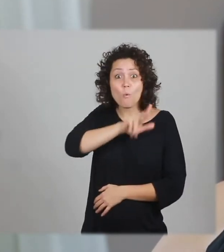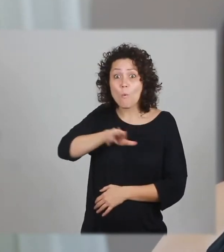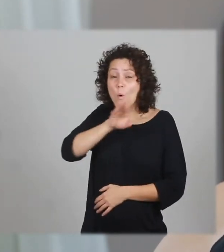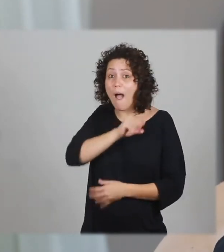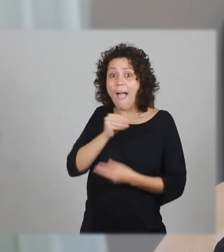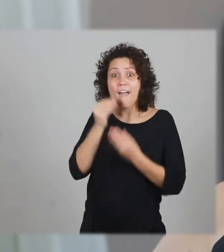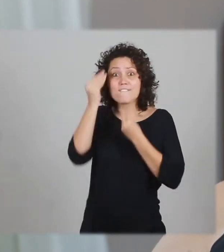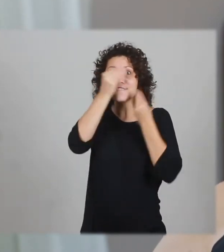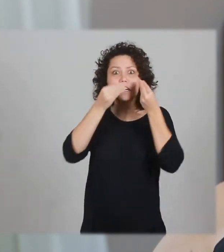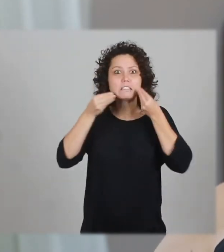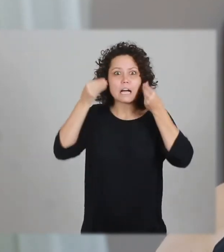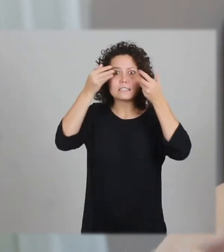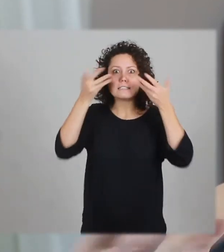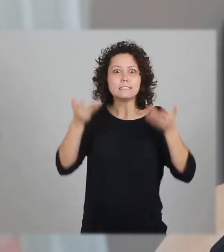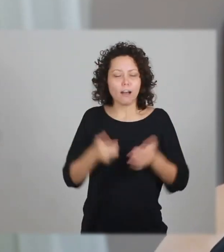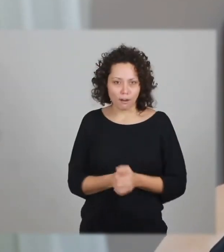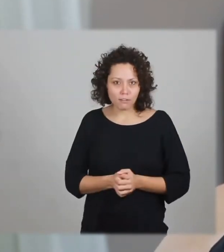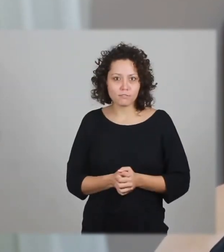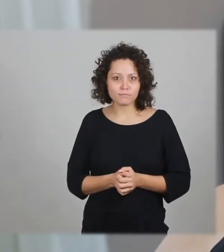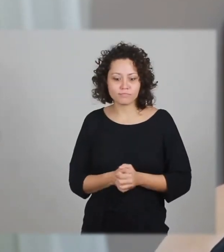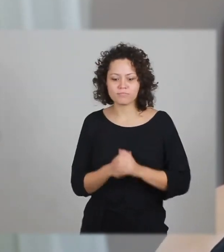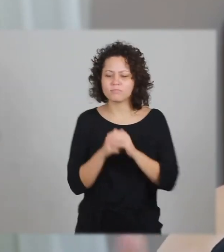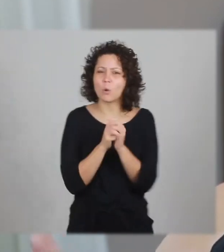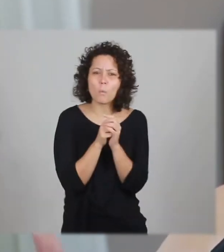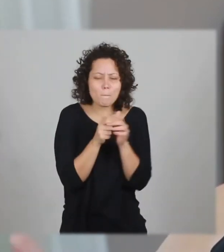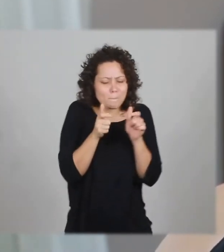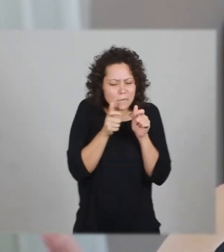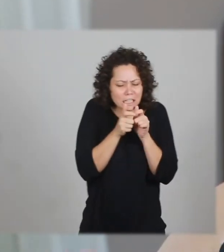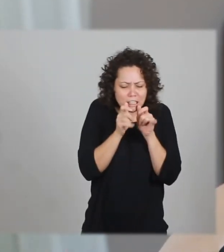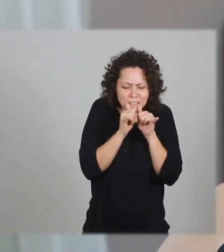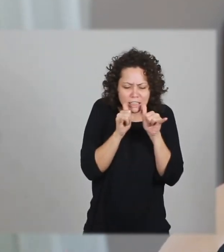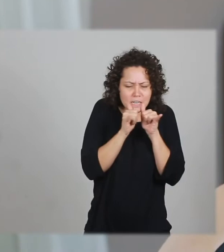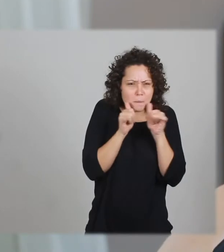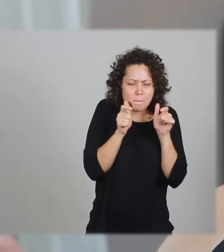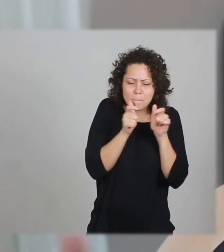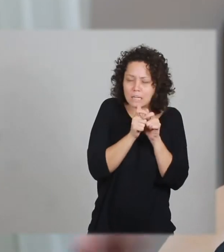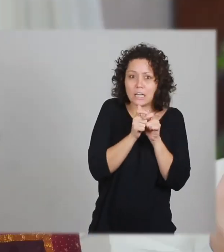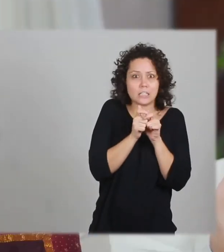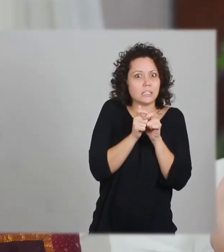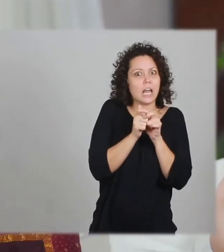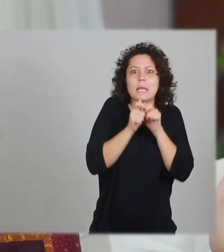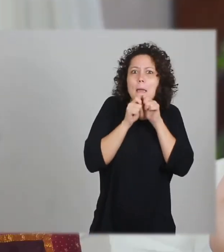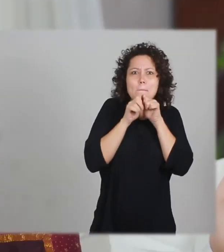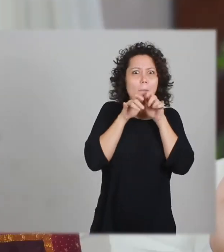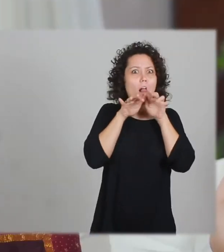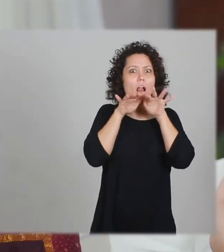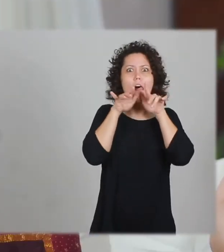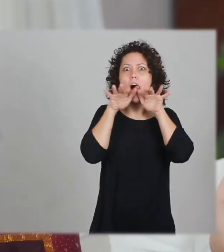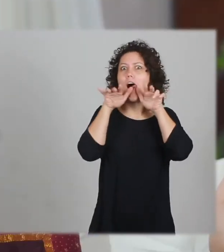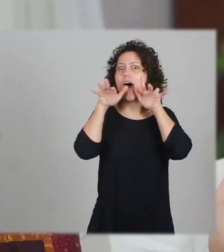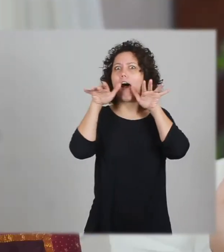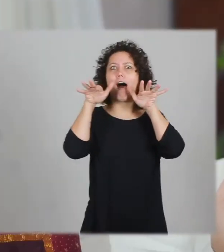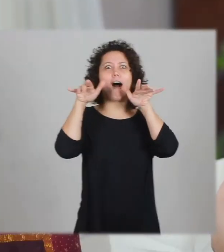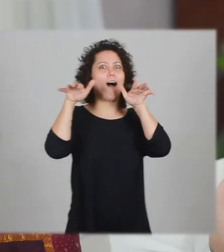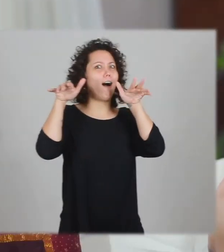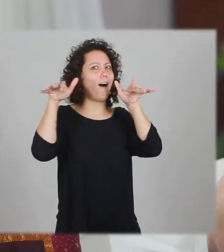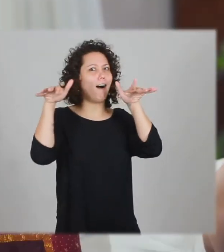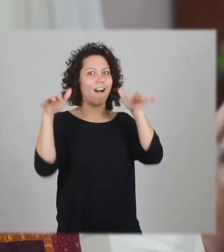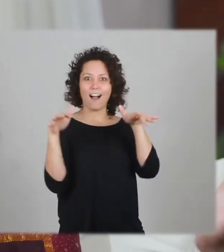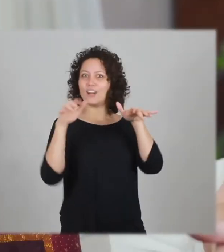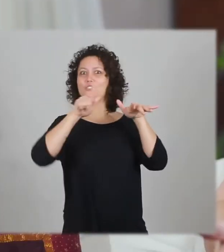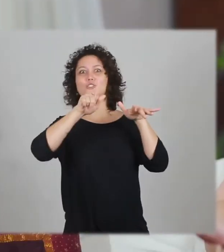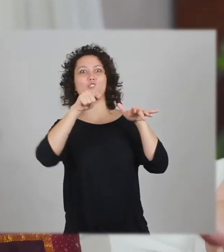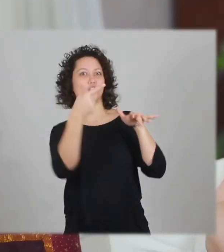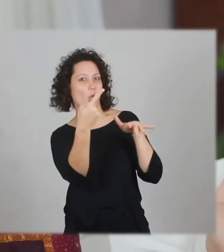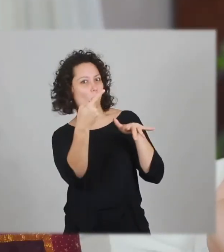campanha pequenininha, mas que depois gerou uma repercussão, tanto que foi parar no G1 e nos sites, né? Nesse caso do G1